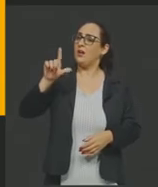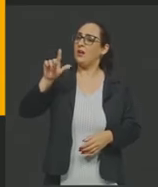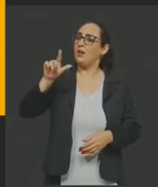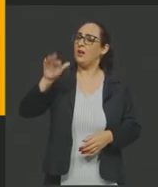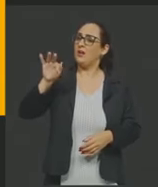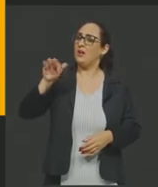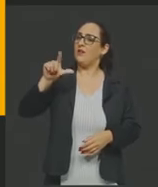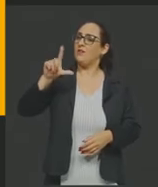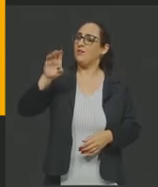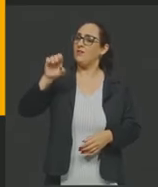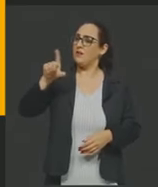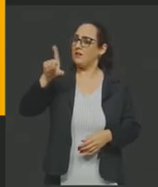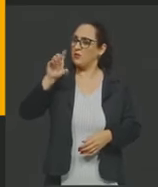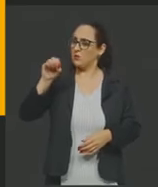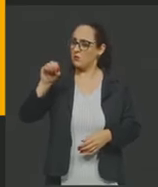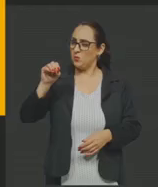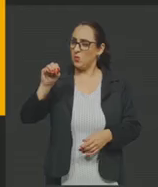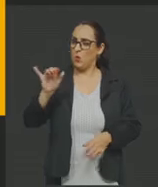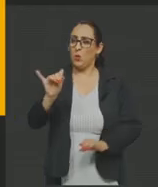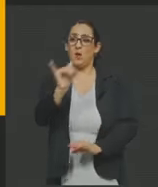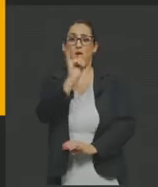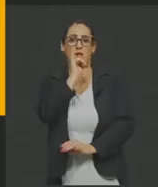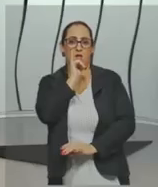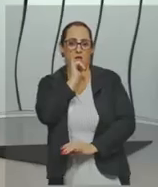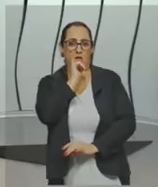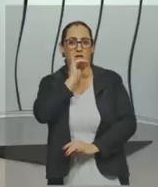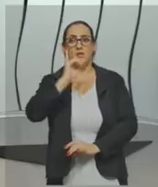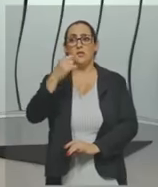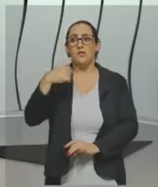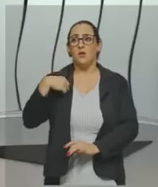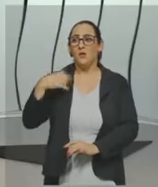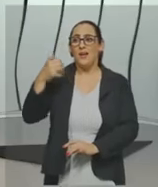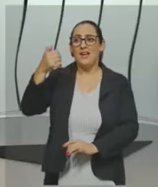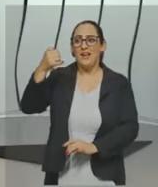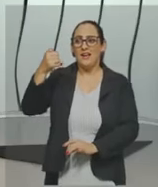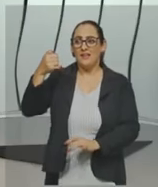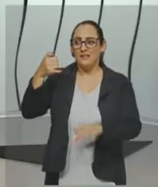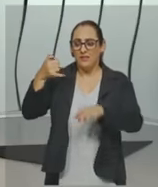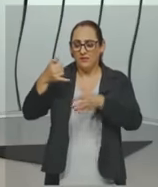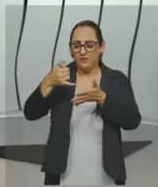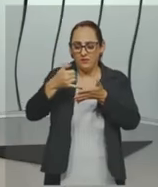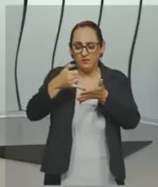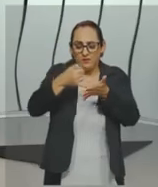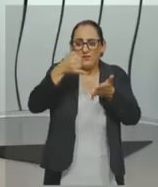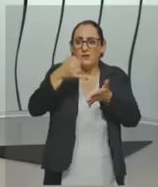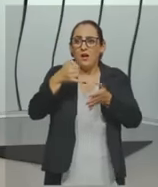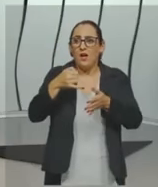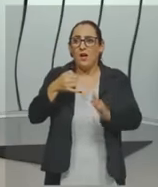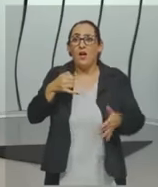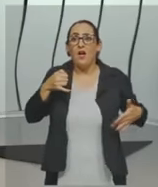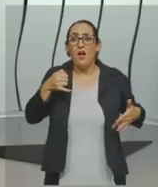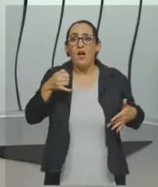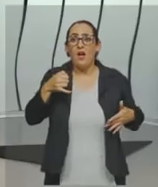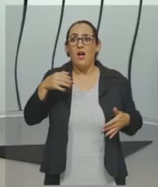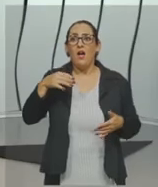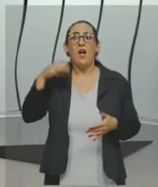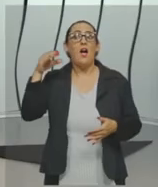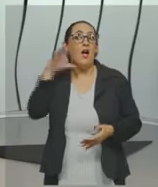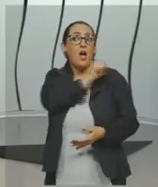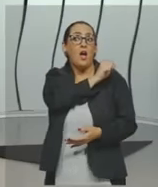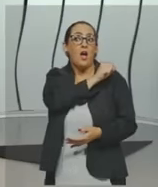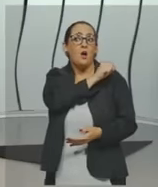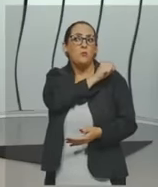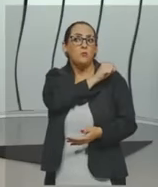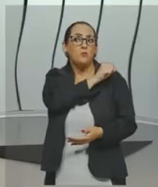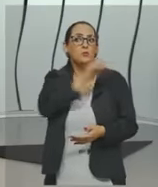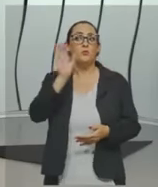só, se eu pegar uma caneta e espetar aqui na minha mão, rapidinho eu já faço o sinal